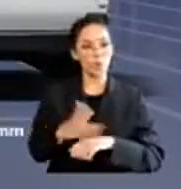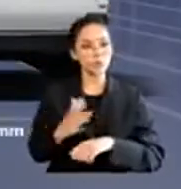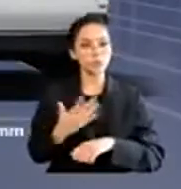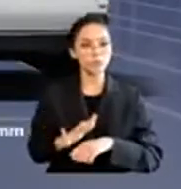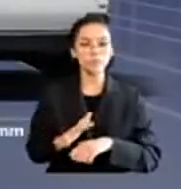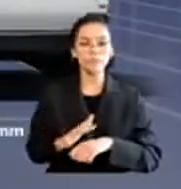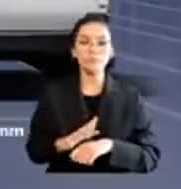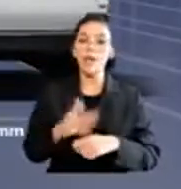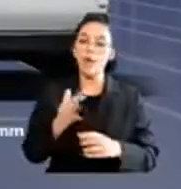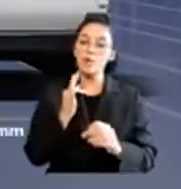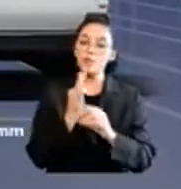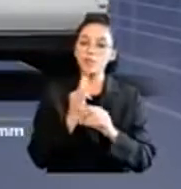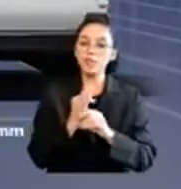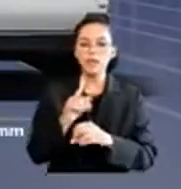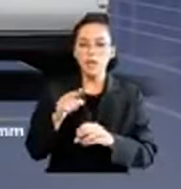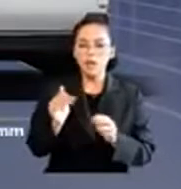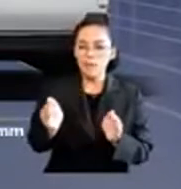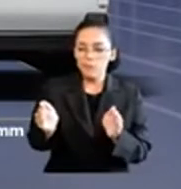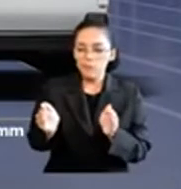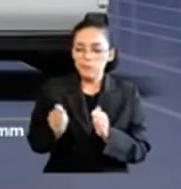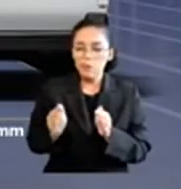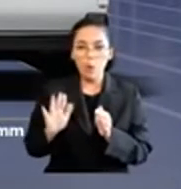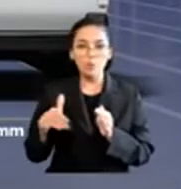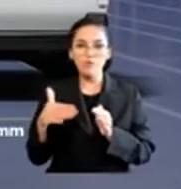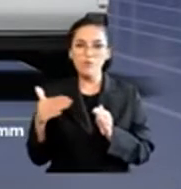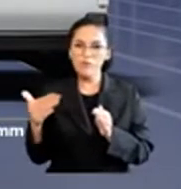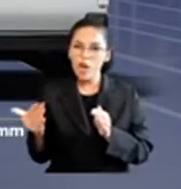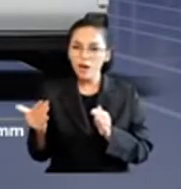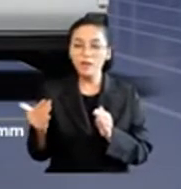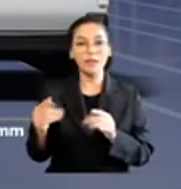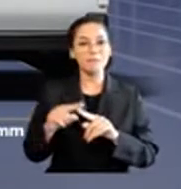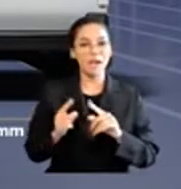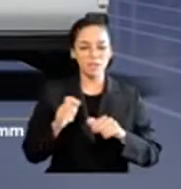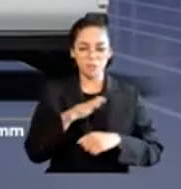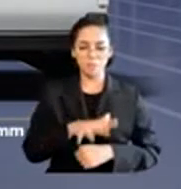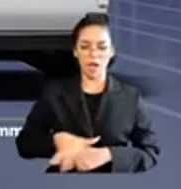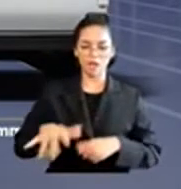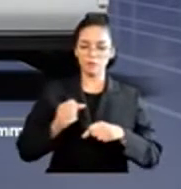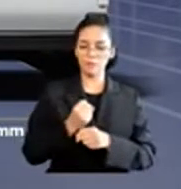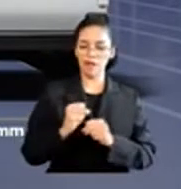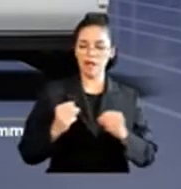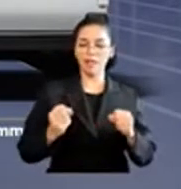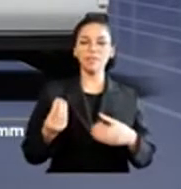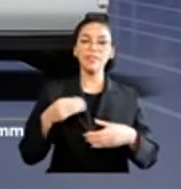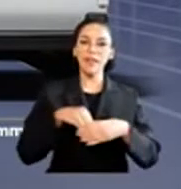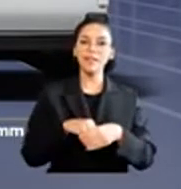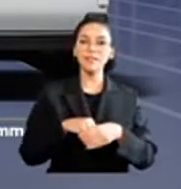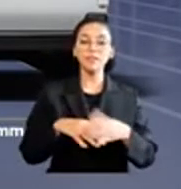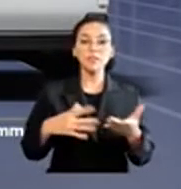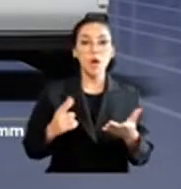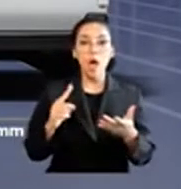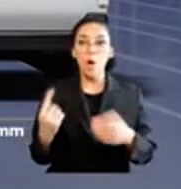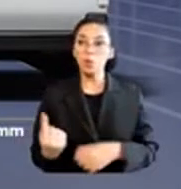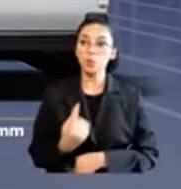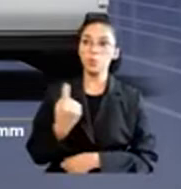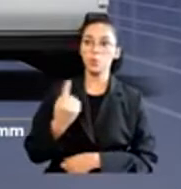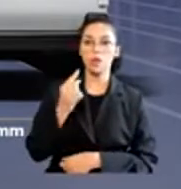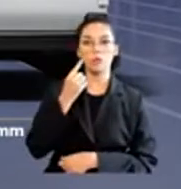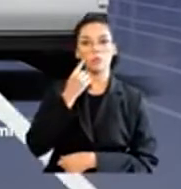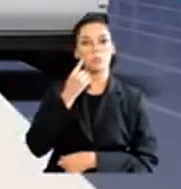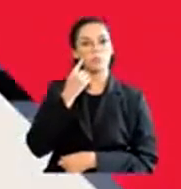por fora e espaçoso por dentro. E um dos maiores destaques do modelo é a sua altura, pouco mais